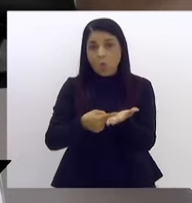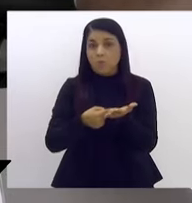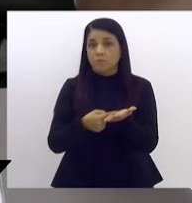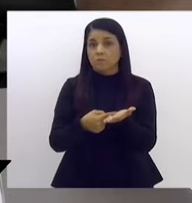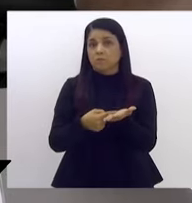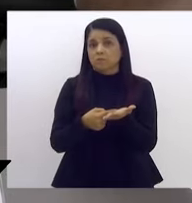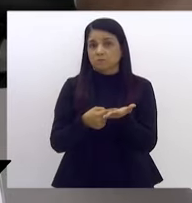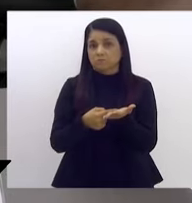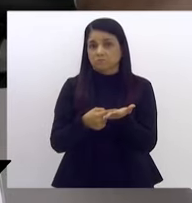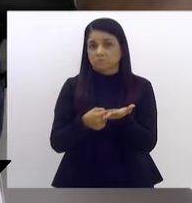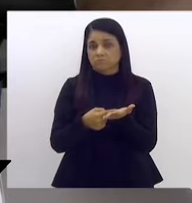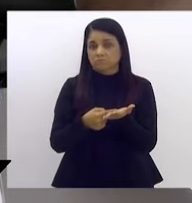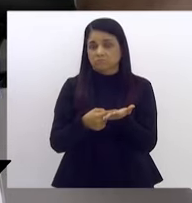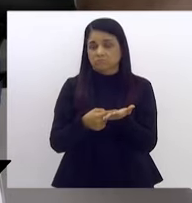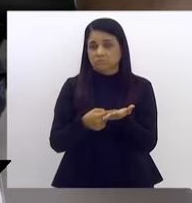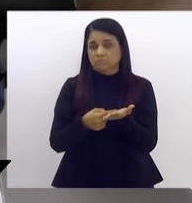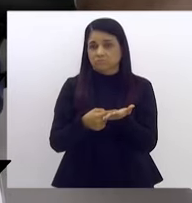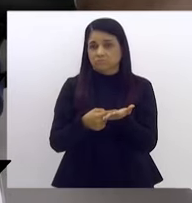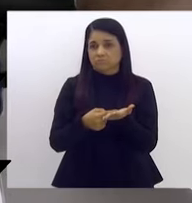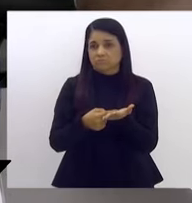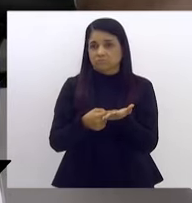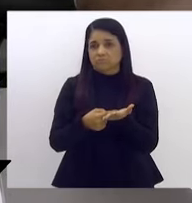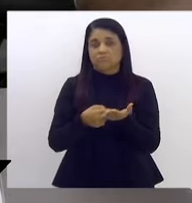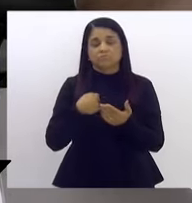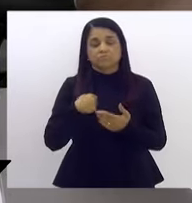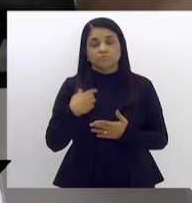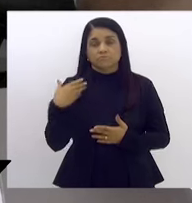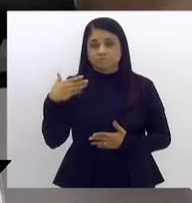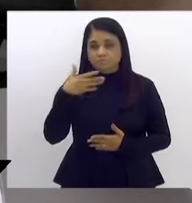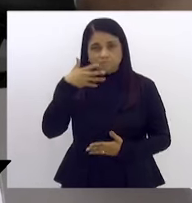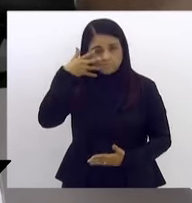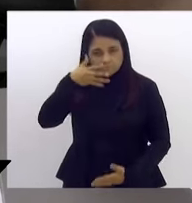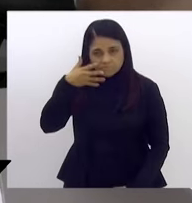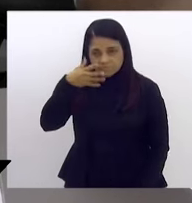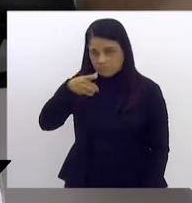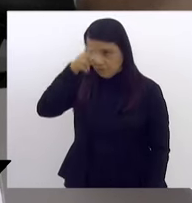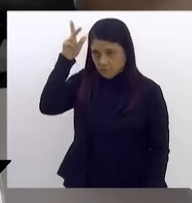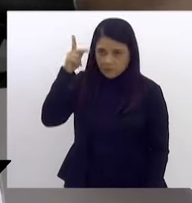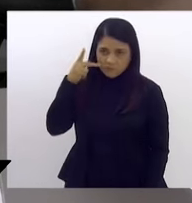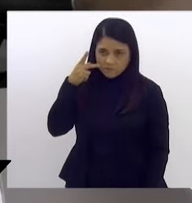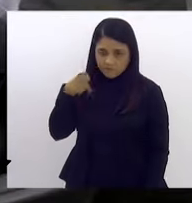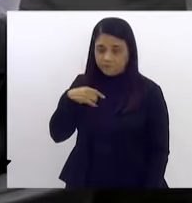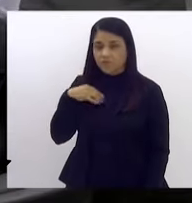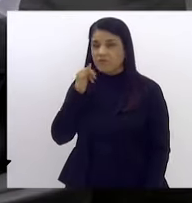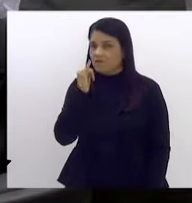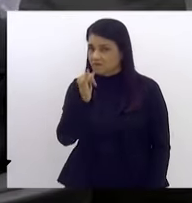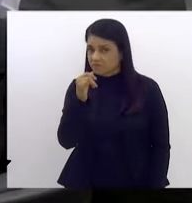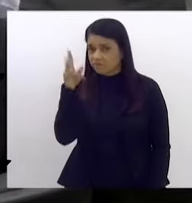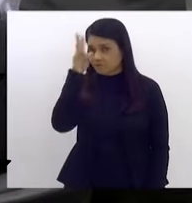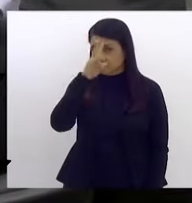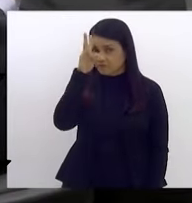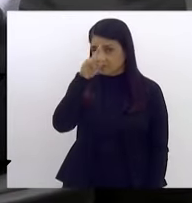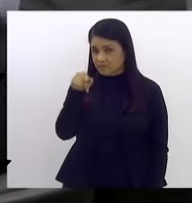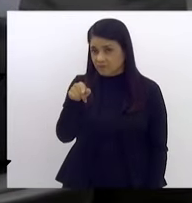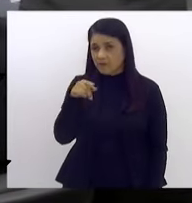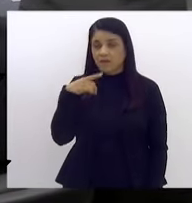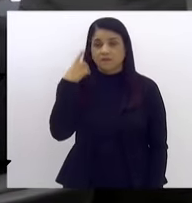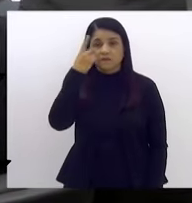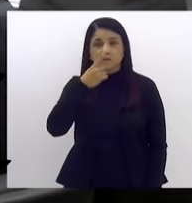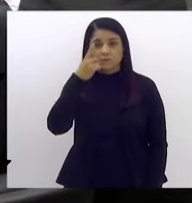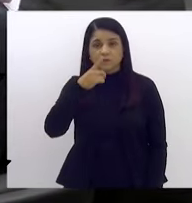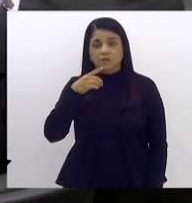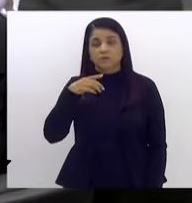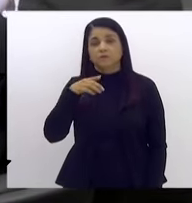cumpridas essas dar uma parte Presidente Com certeza é só para lembrar o Dr Serginho e o deputado